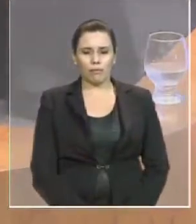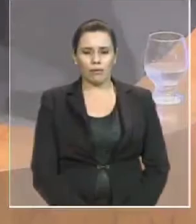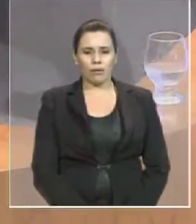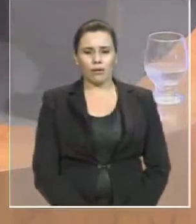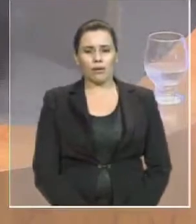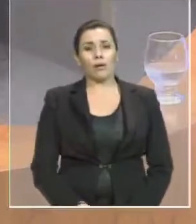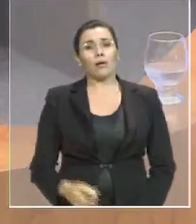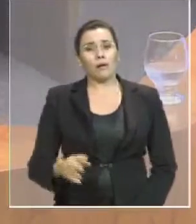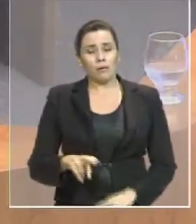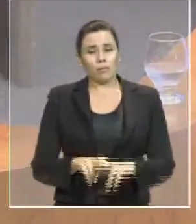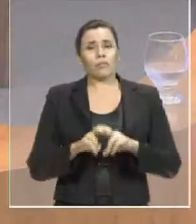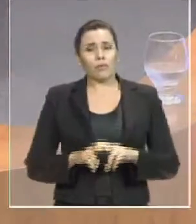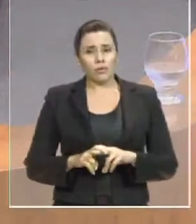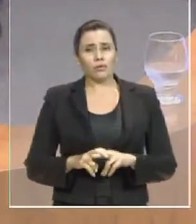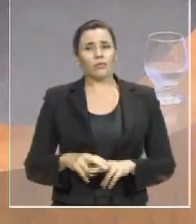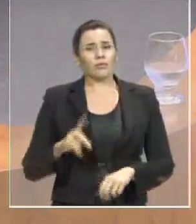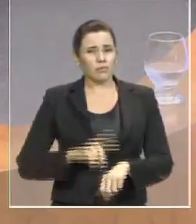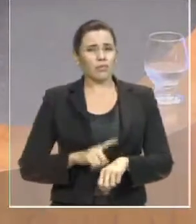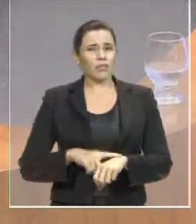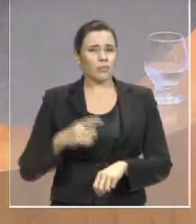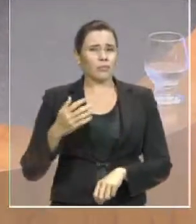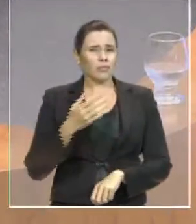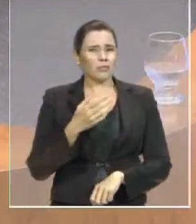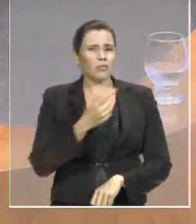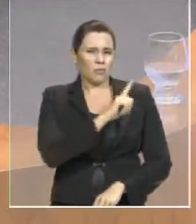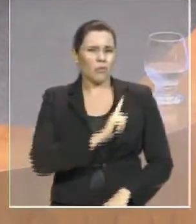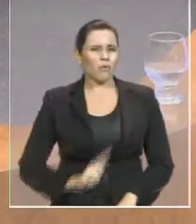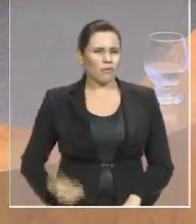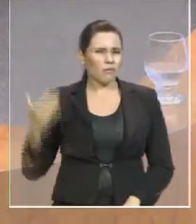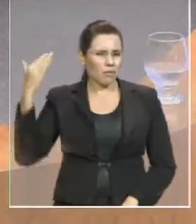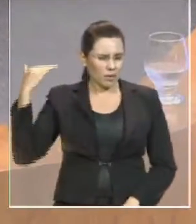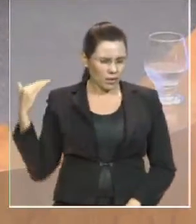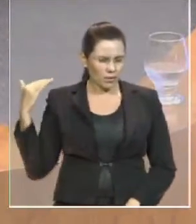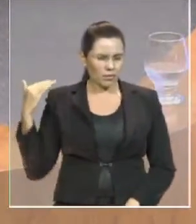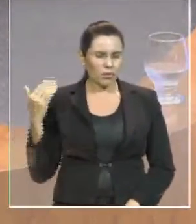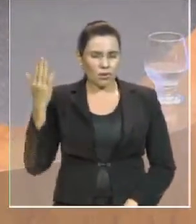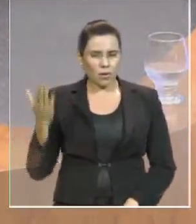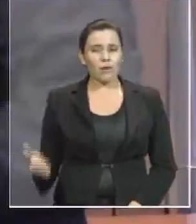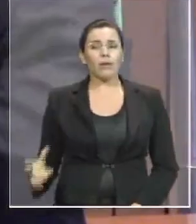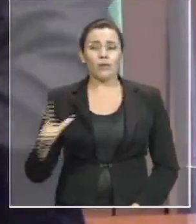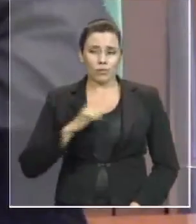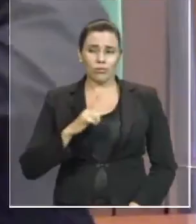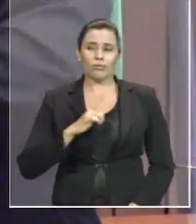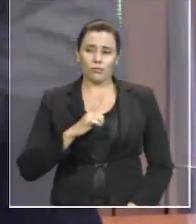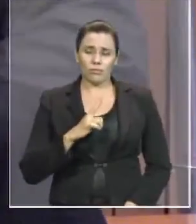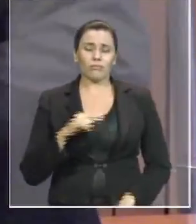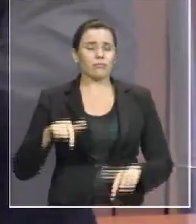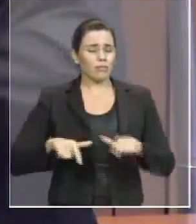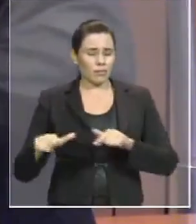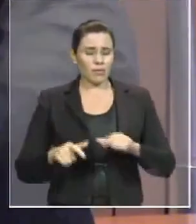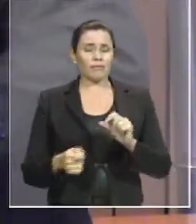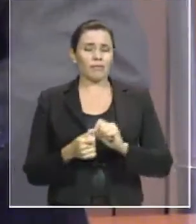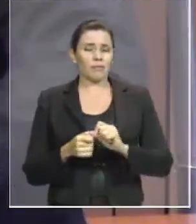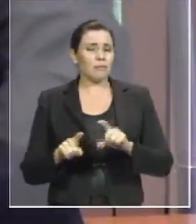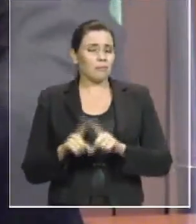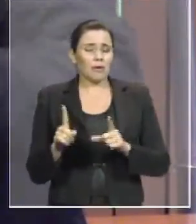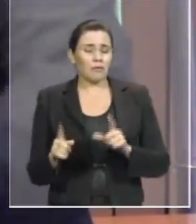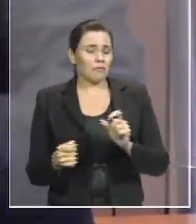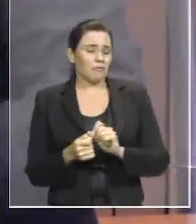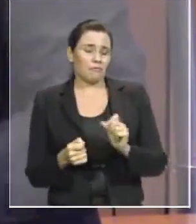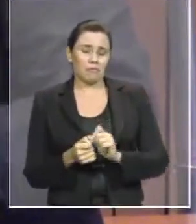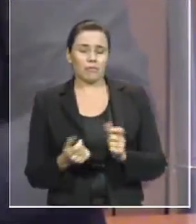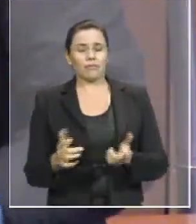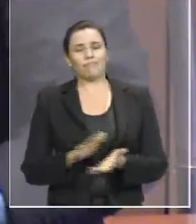dentro do Palácio dos Leões, atrapalhar as administrações do município de Timon. Com a política retrógrada, atrasada, de que